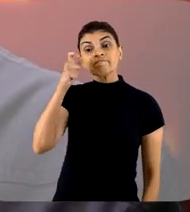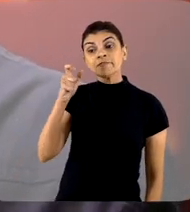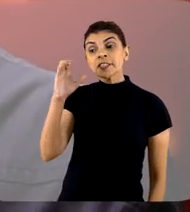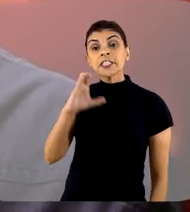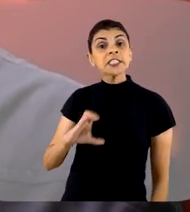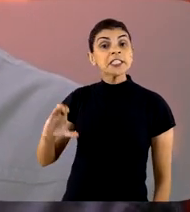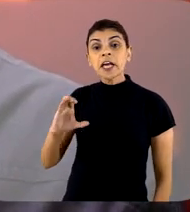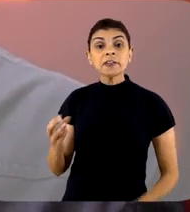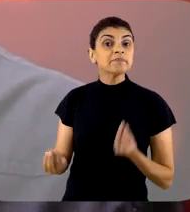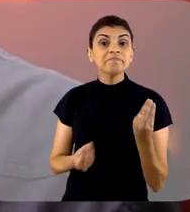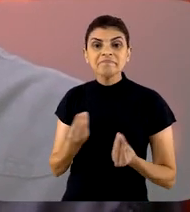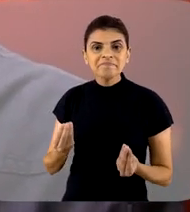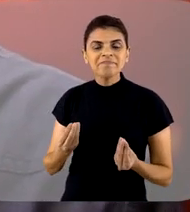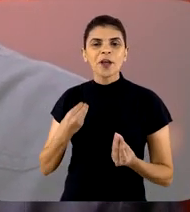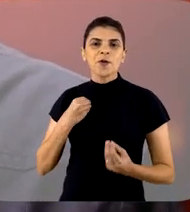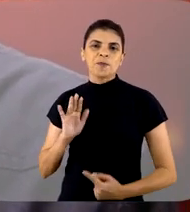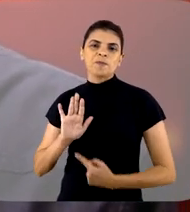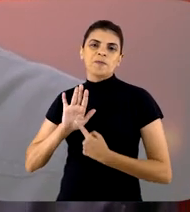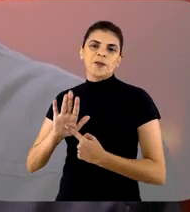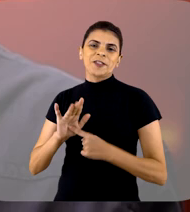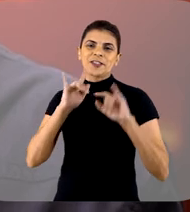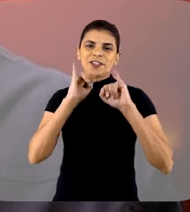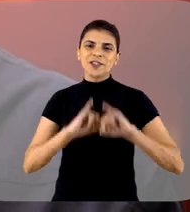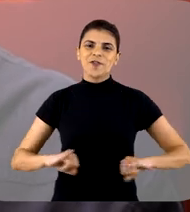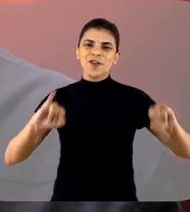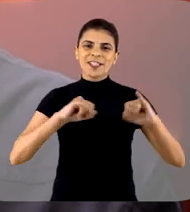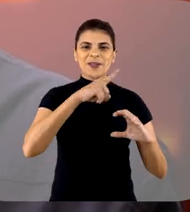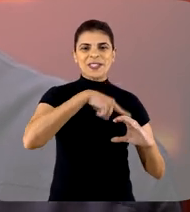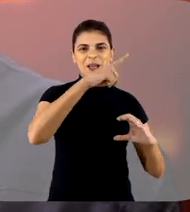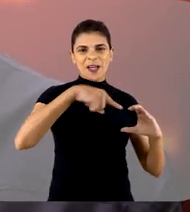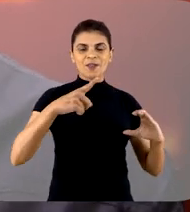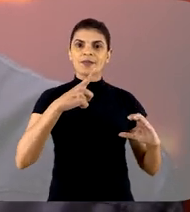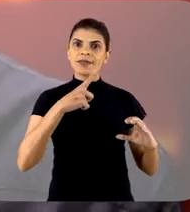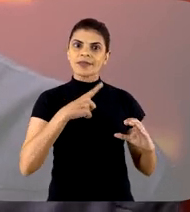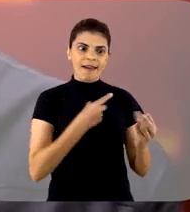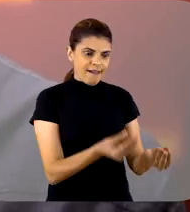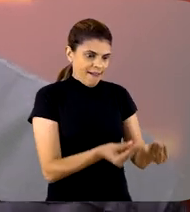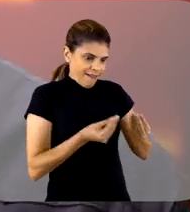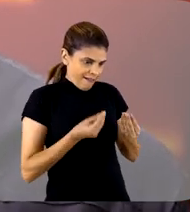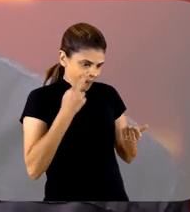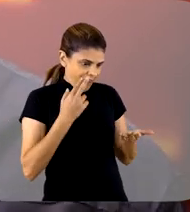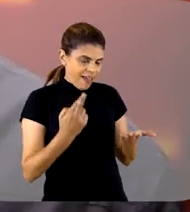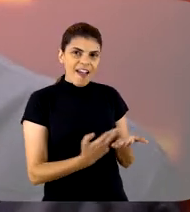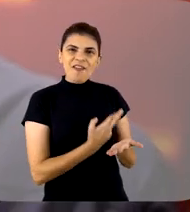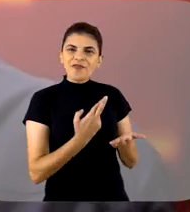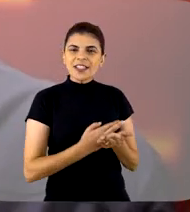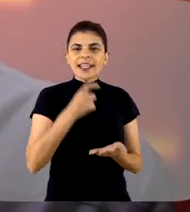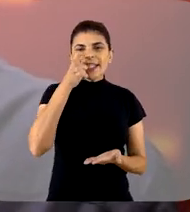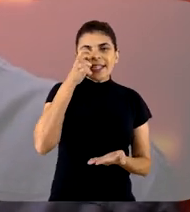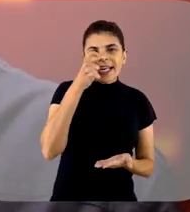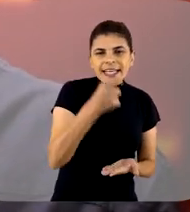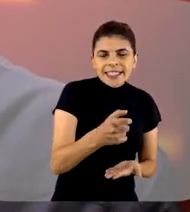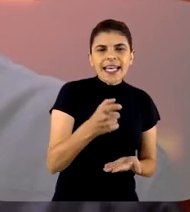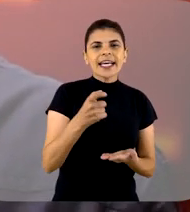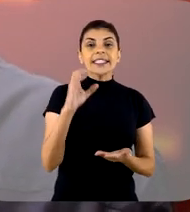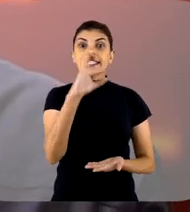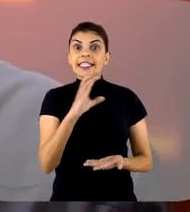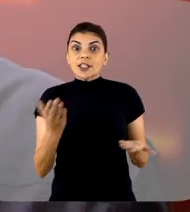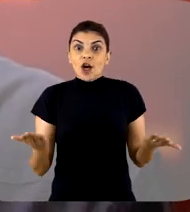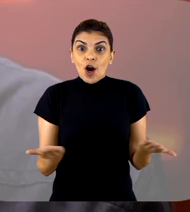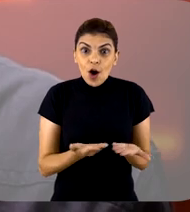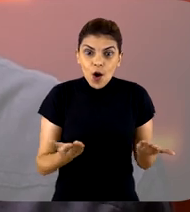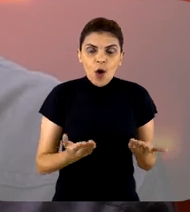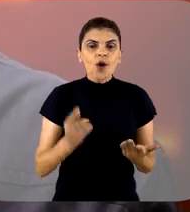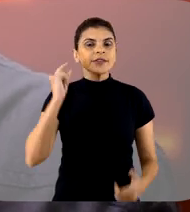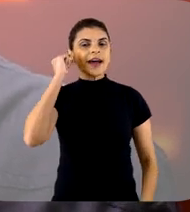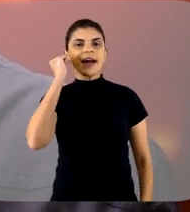interesse pela ciência começou pela minha exposição à divulgação científica. Eu tive acesso às revistas como Super Interessante e Ciência Hoje, gostava de assistir o